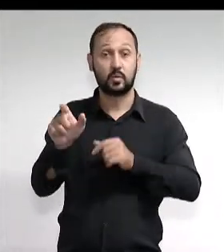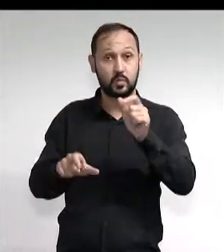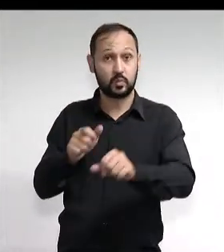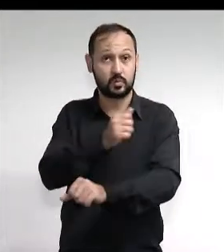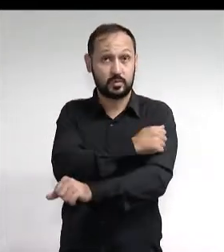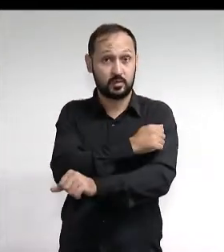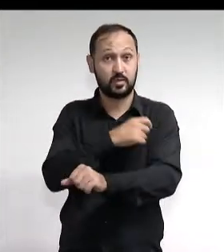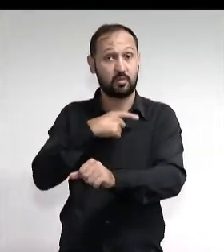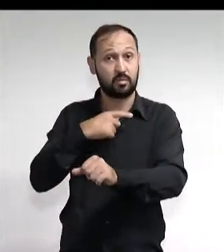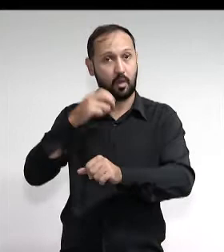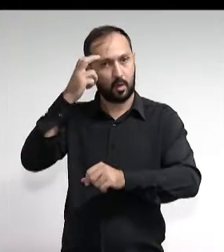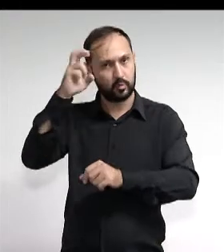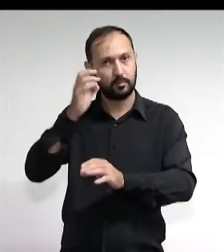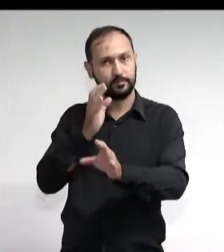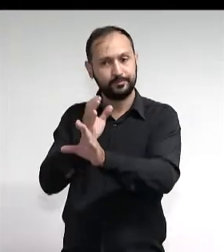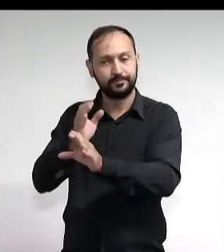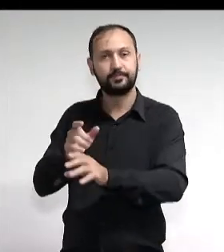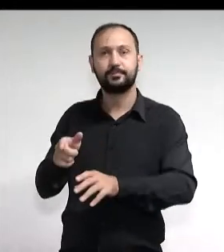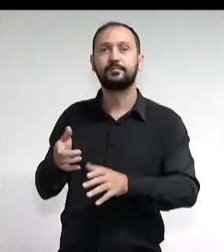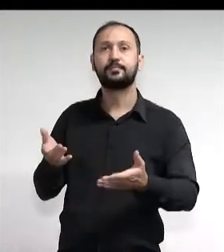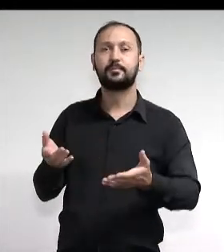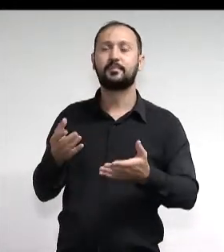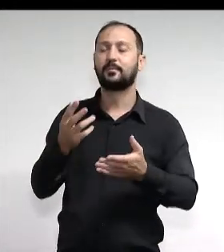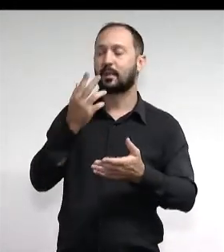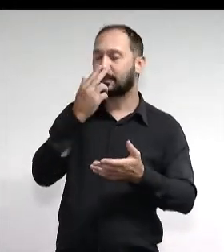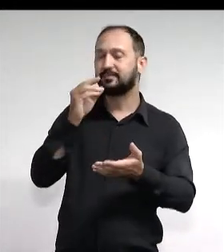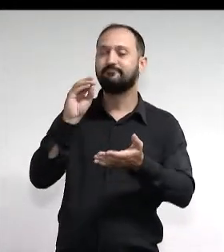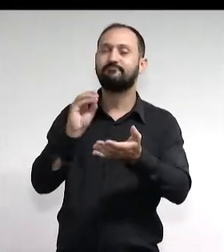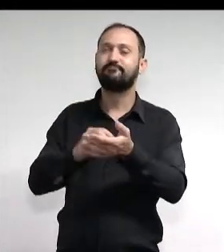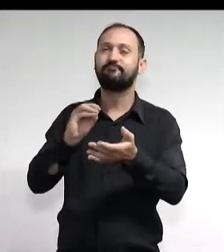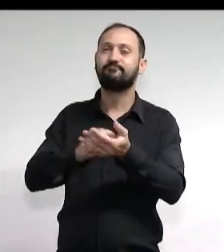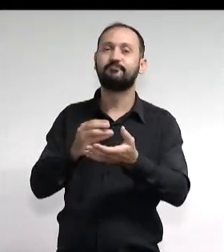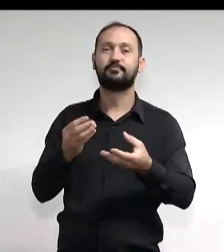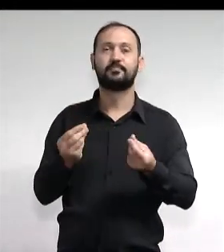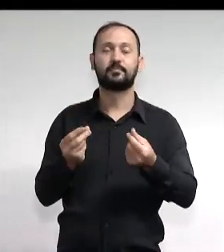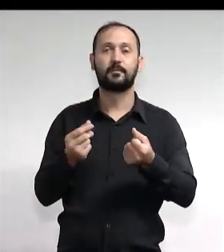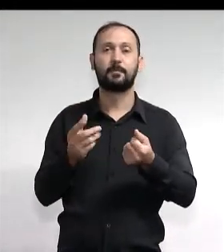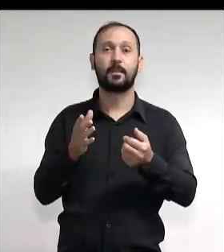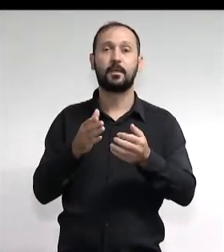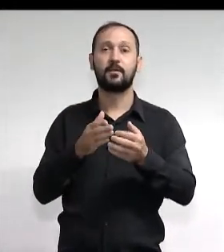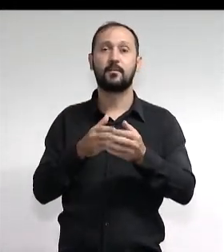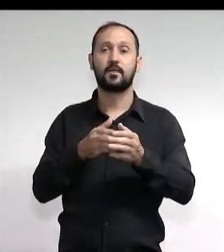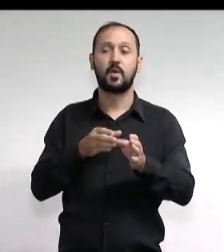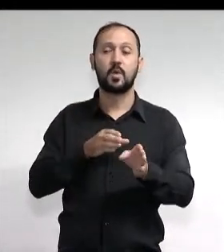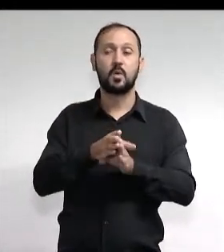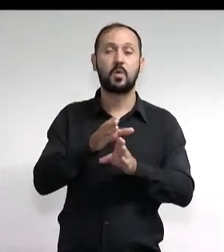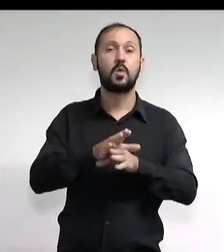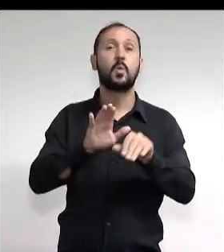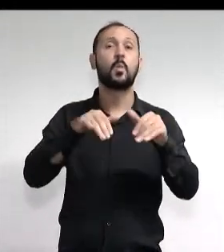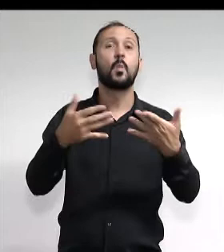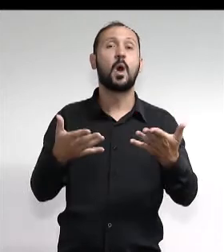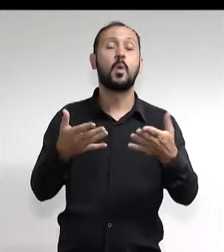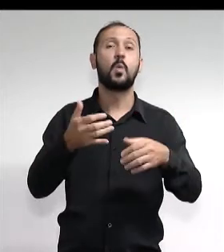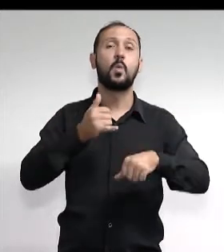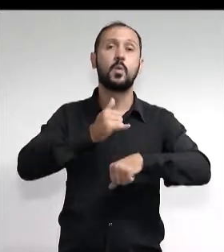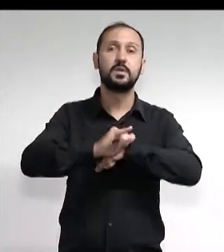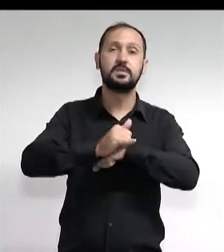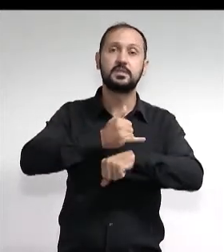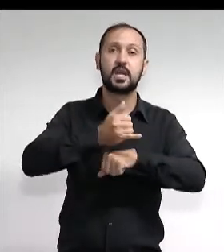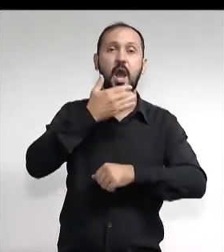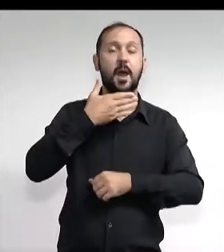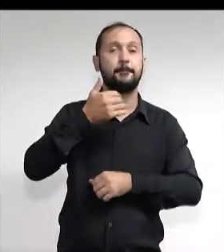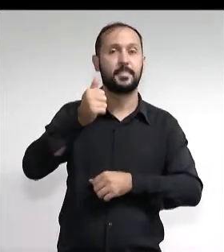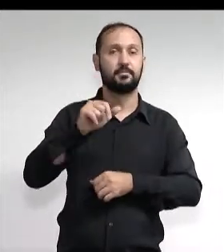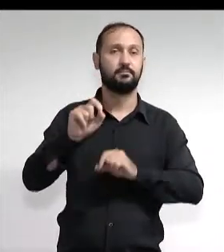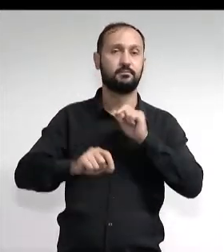para estudantes identificados com altas habilidades. Então, haver um direcionamento de quais as